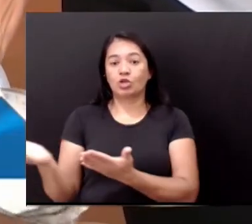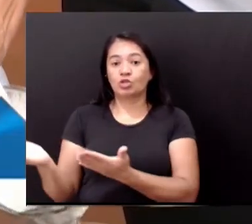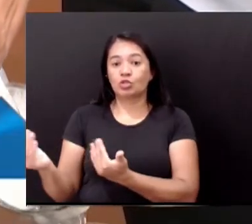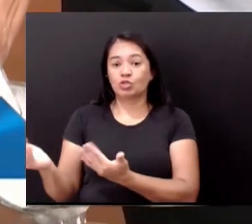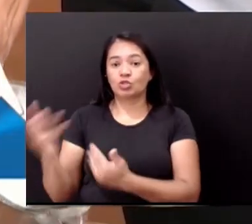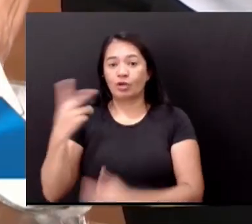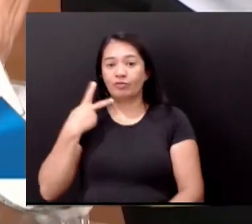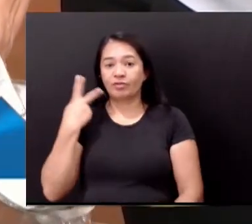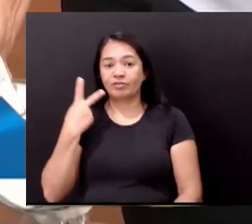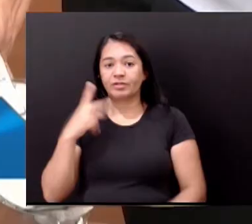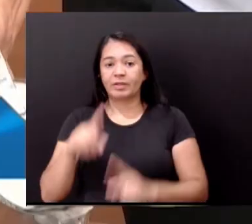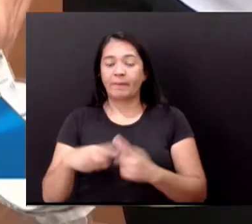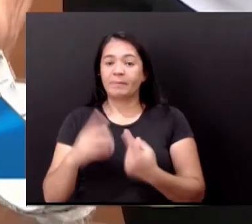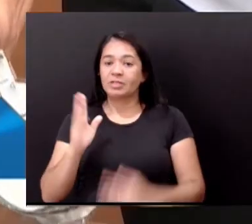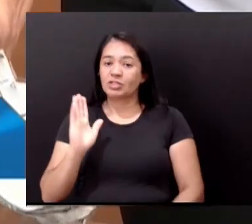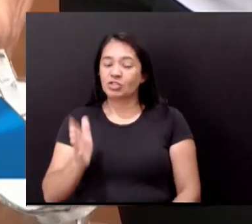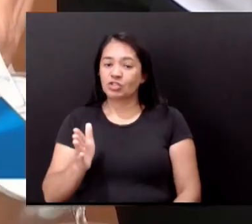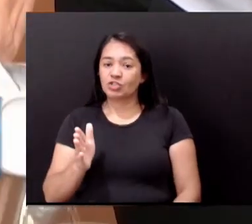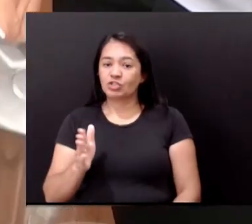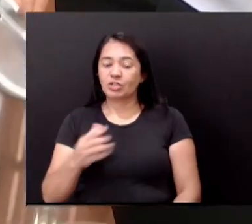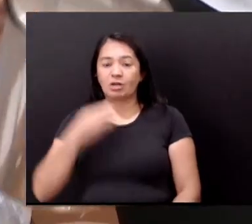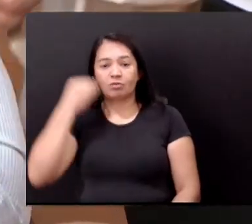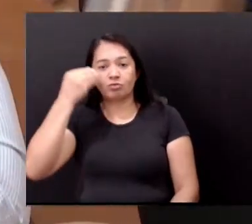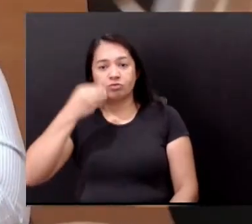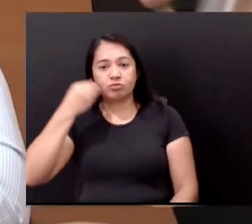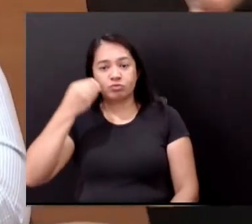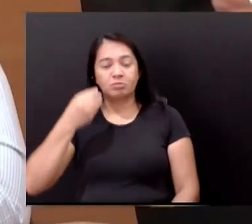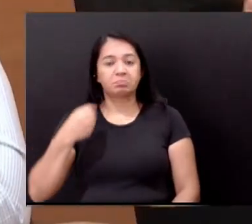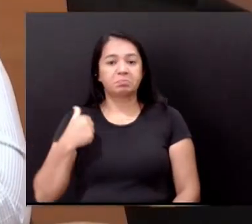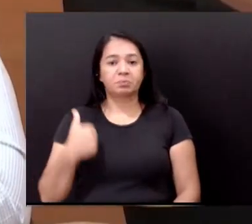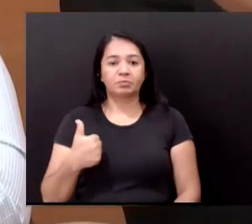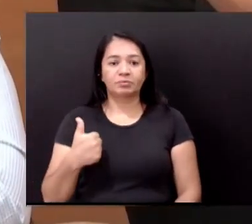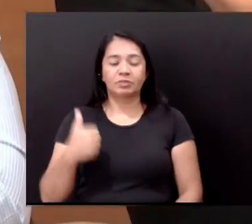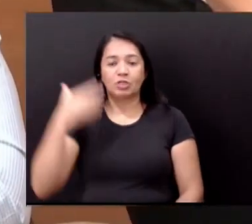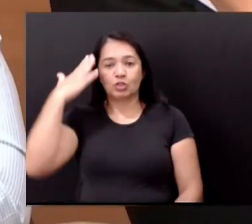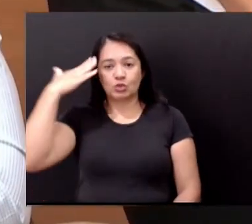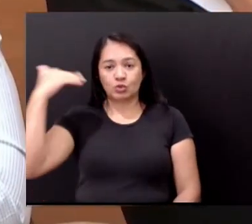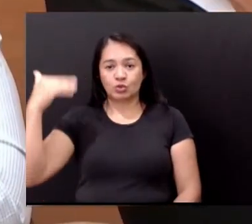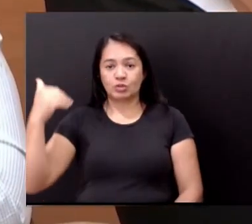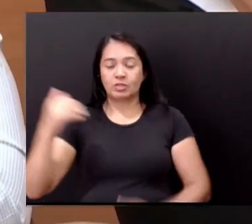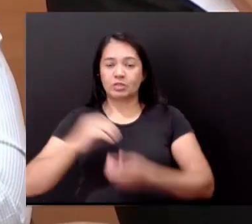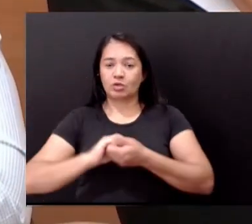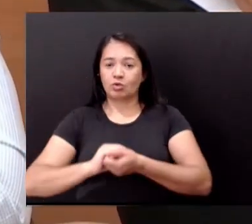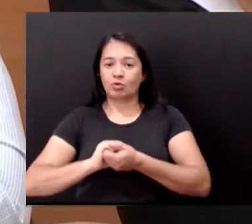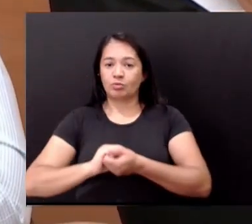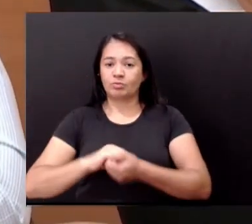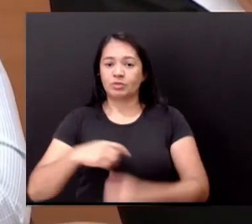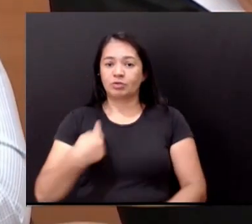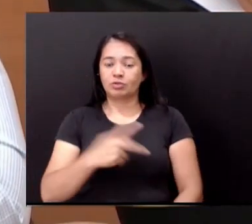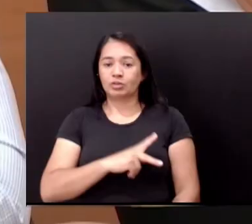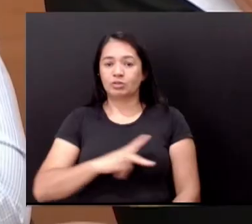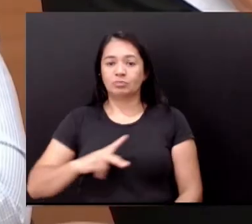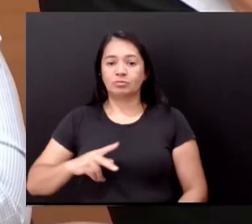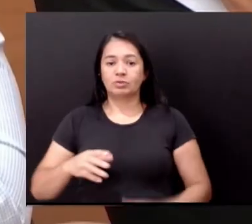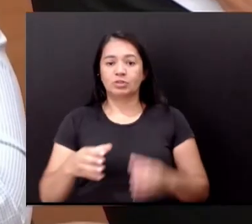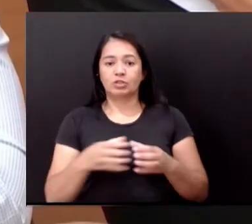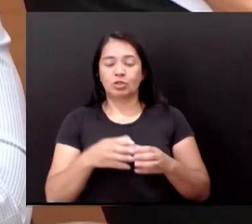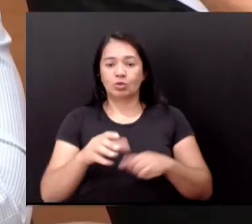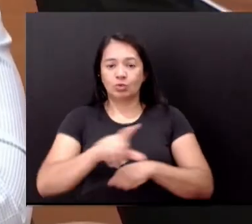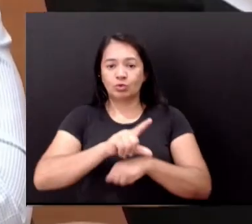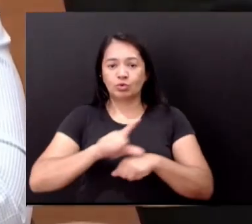com uma longa experiência. Sucesso, quero cumprimentar o nosso presidente da Costileg, nosso vereador Otto